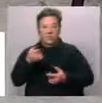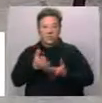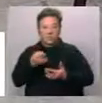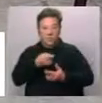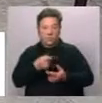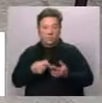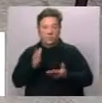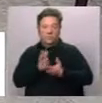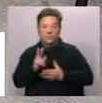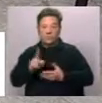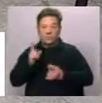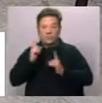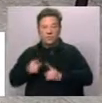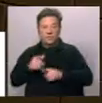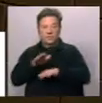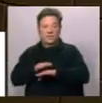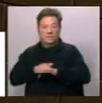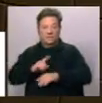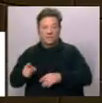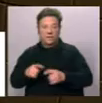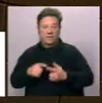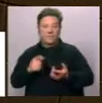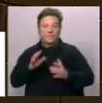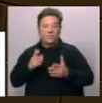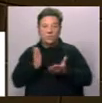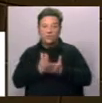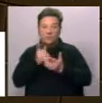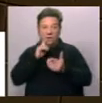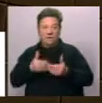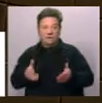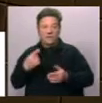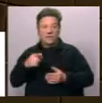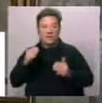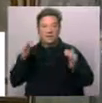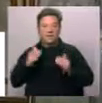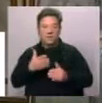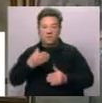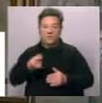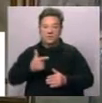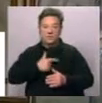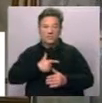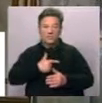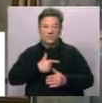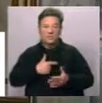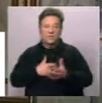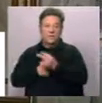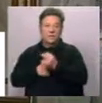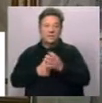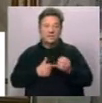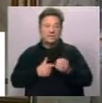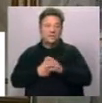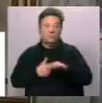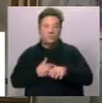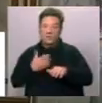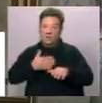e os com dário começam na terça feira quando a escola reabrir vai ter menos três turmas eventos dos 900